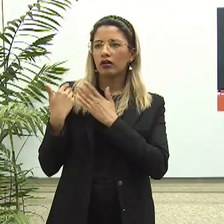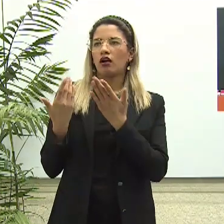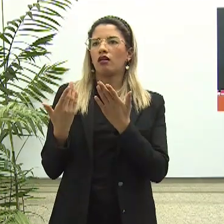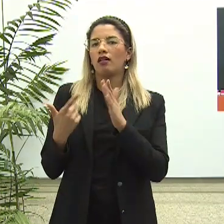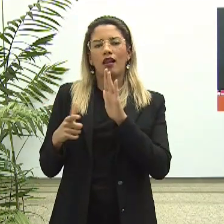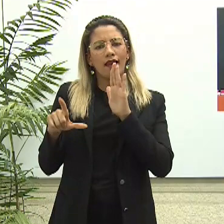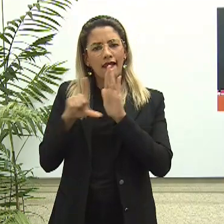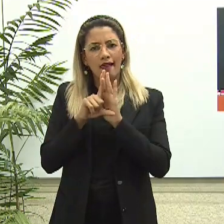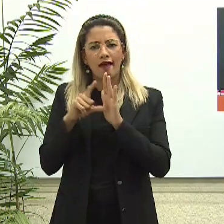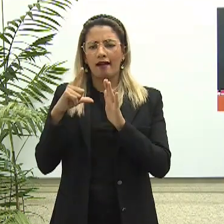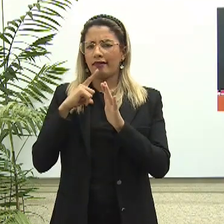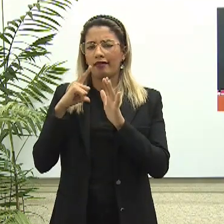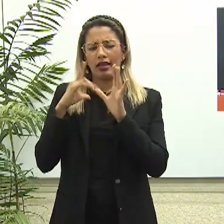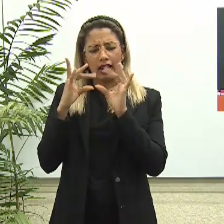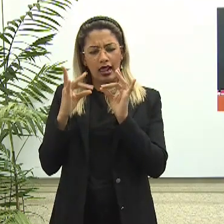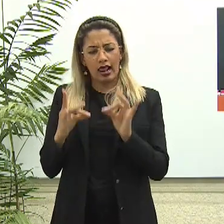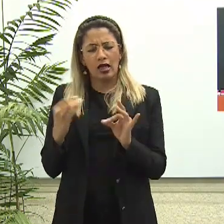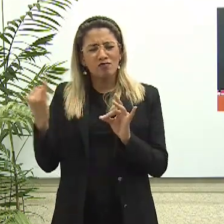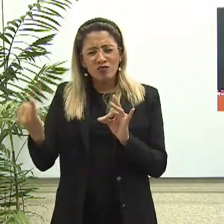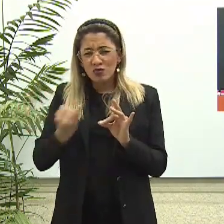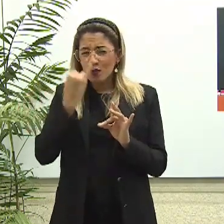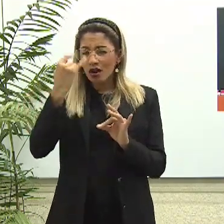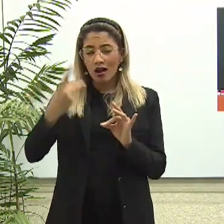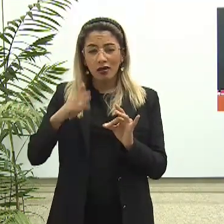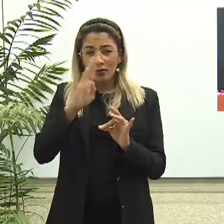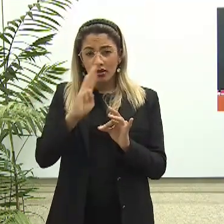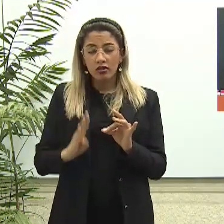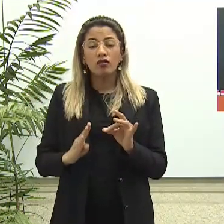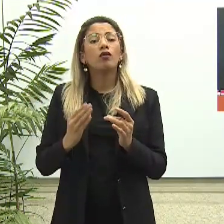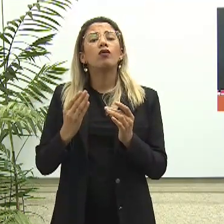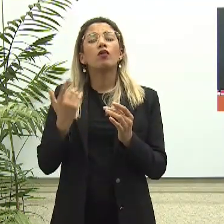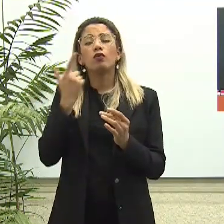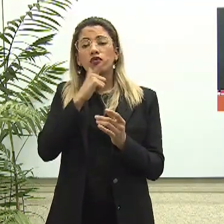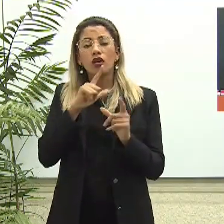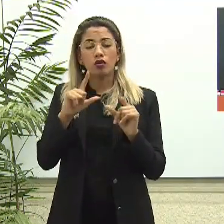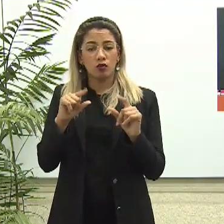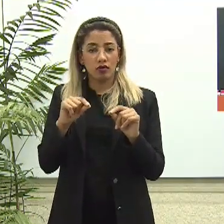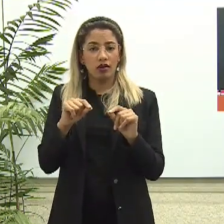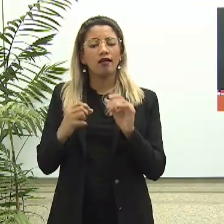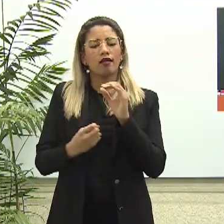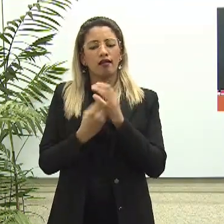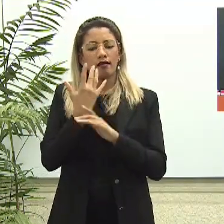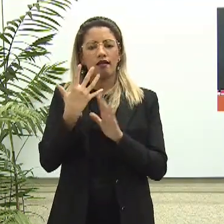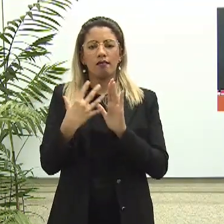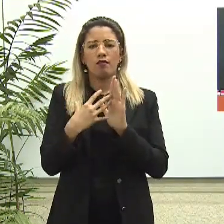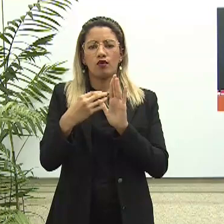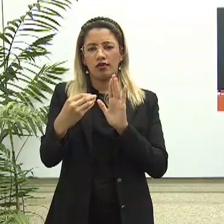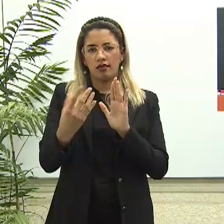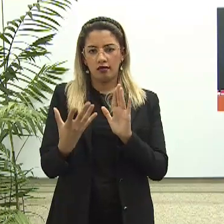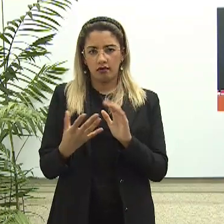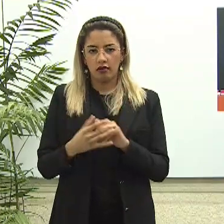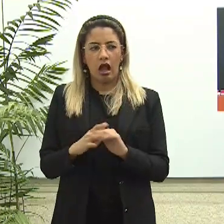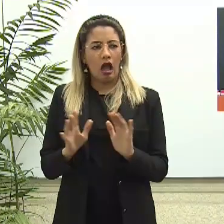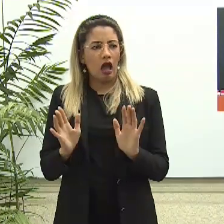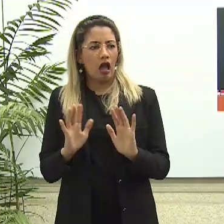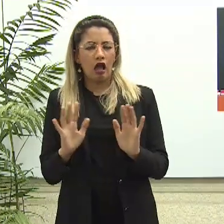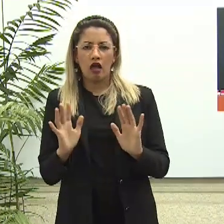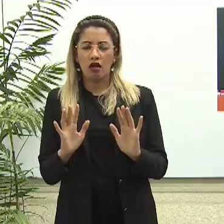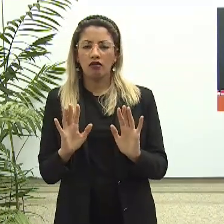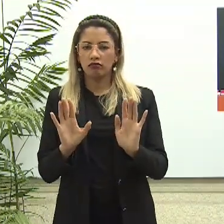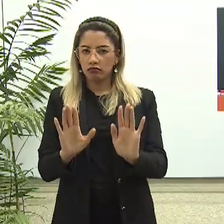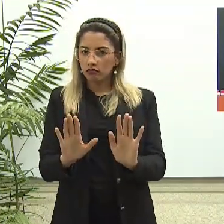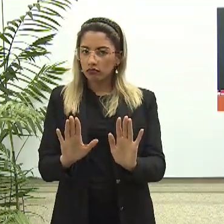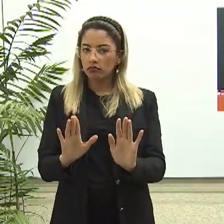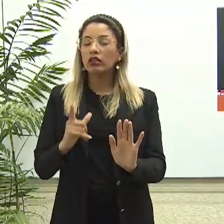sabe o que que vai acontecer nós vamos conseguir treinar modelos aí você fala não não vamos Calma gente A gente tem o